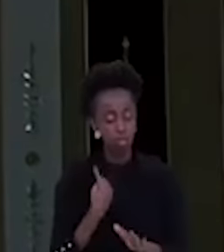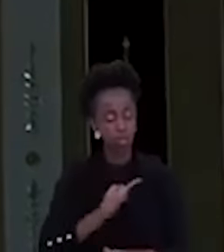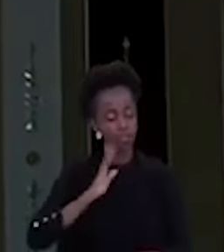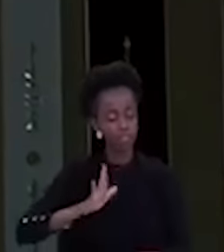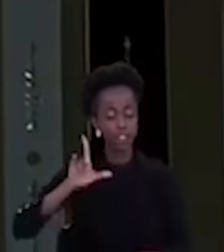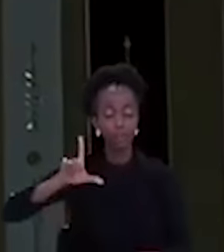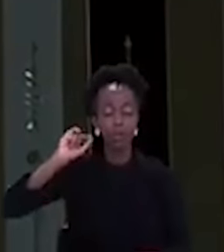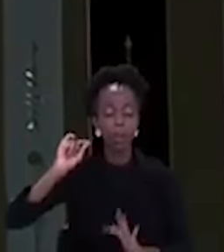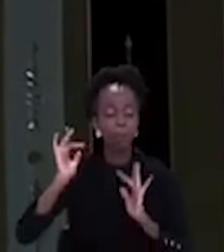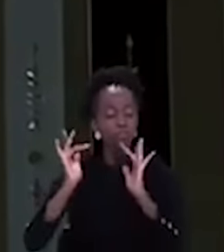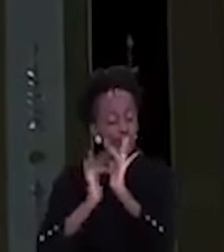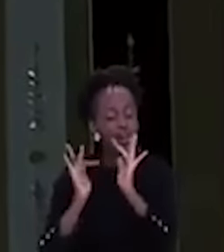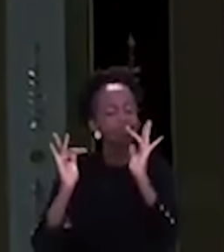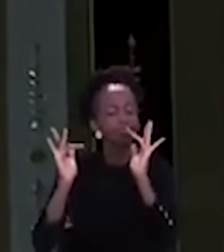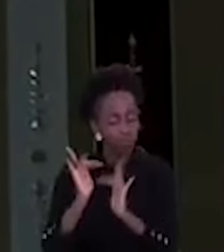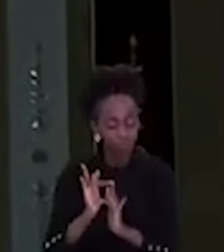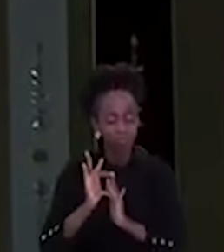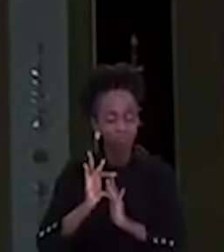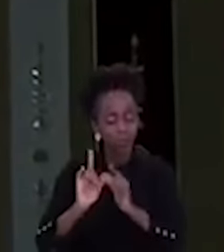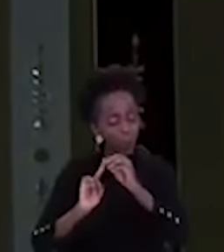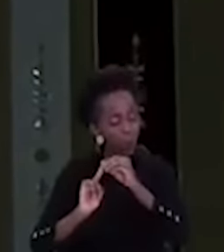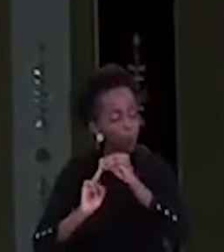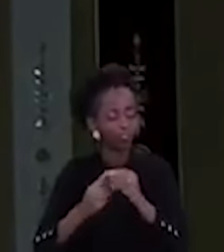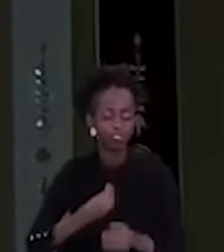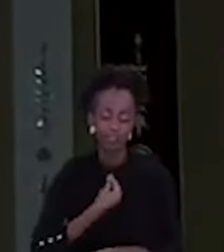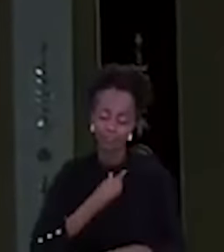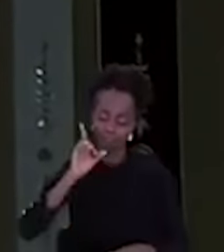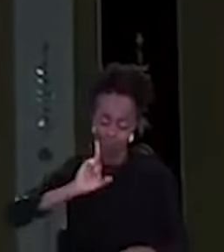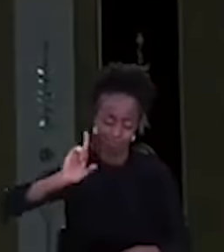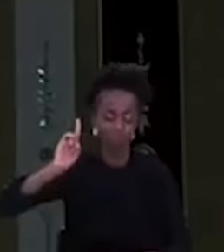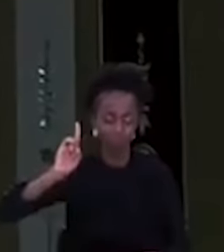elegemos a Ti, Jesus, como nosso noivo e Salvador e Deus,